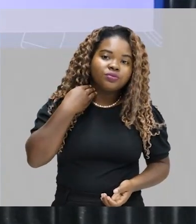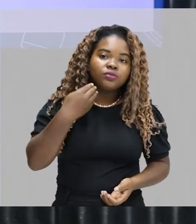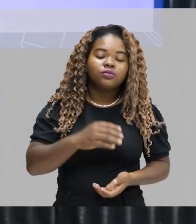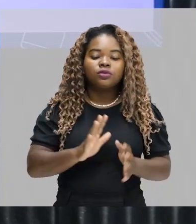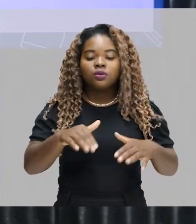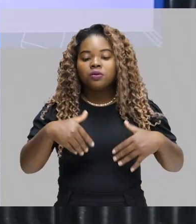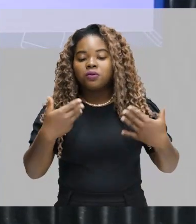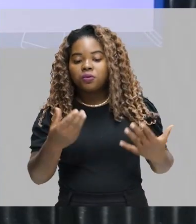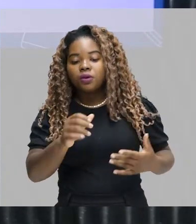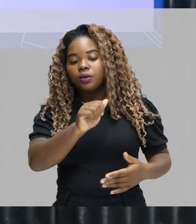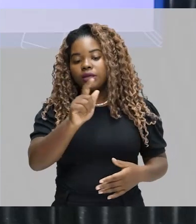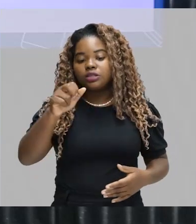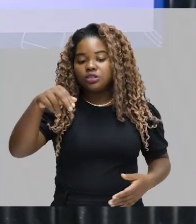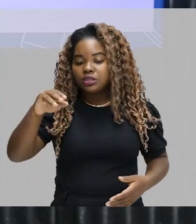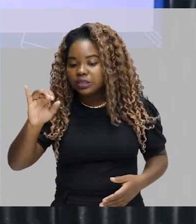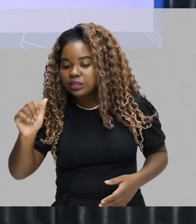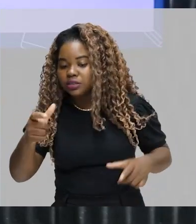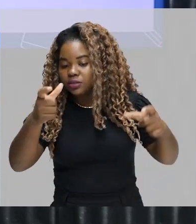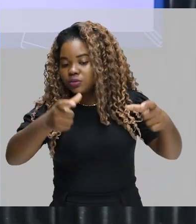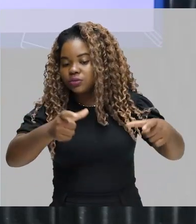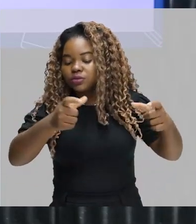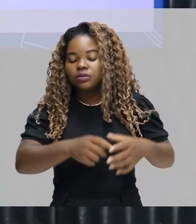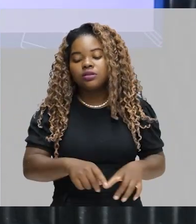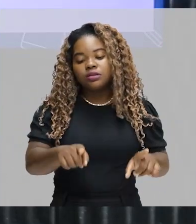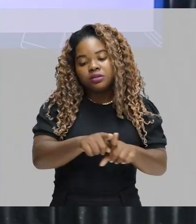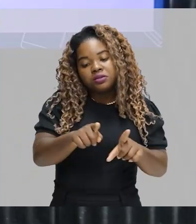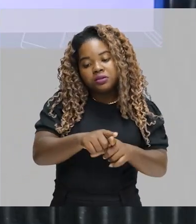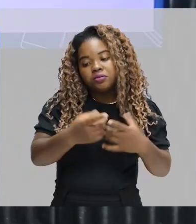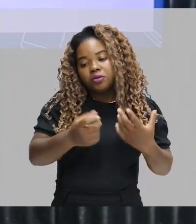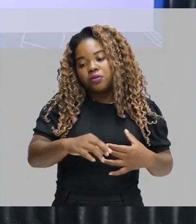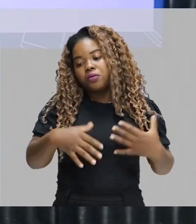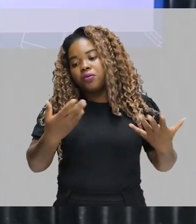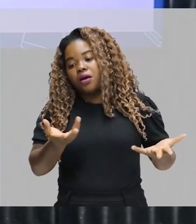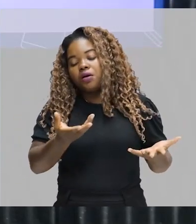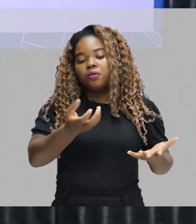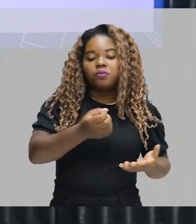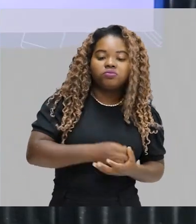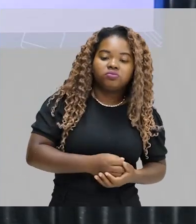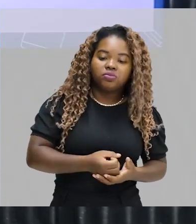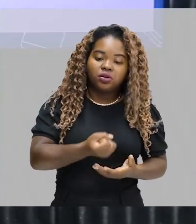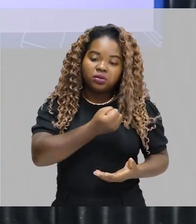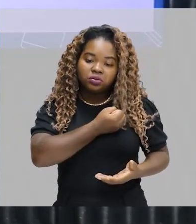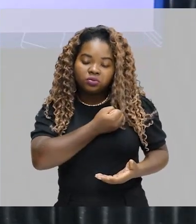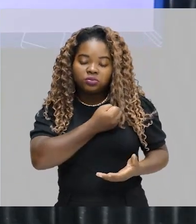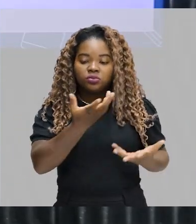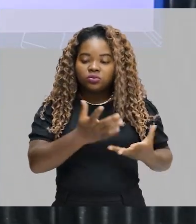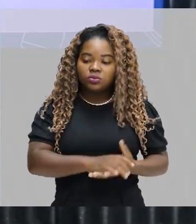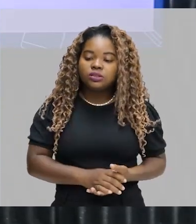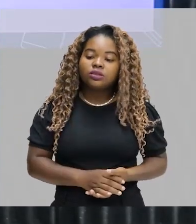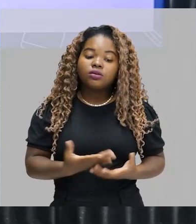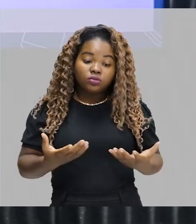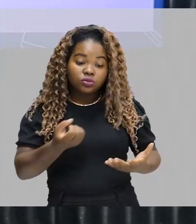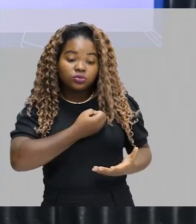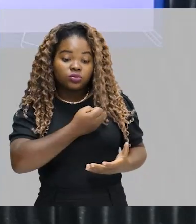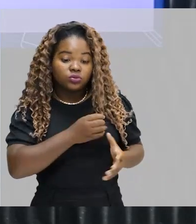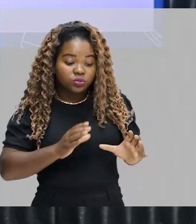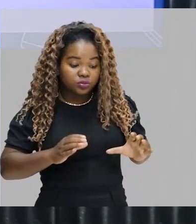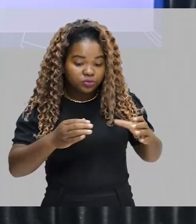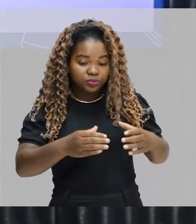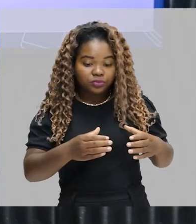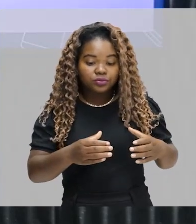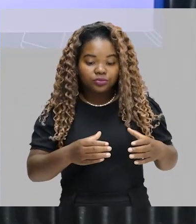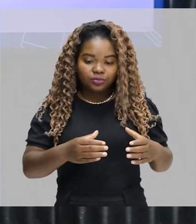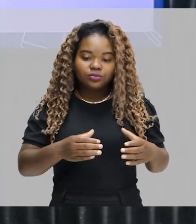é a agência, qual é a conta corrente, ou a conta salário, a conta poupança, são números que, em